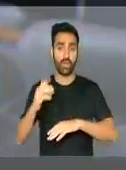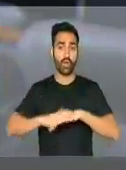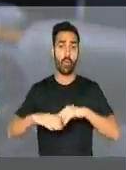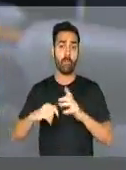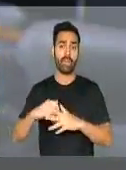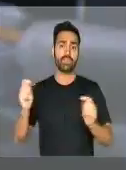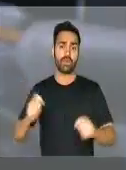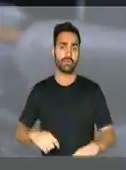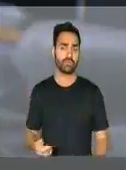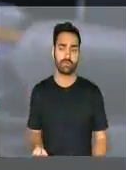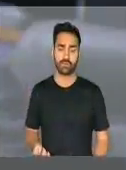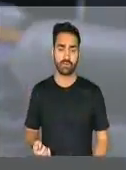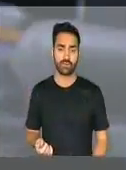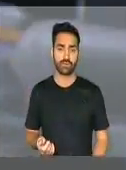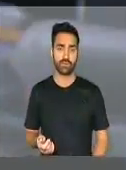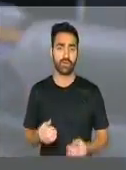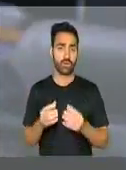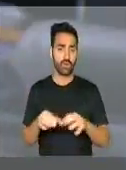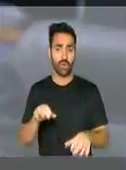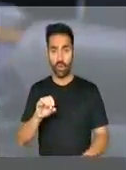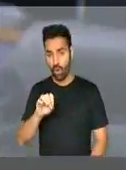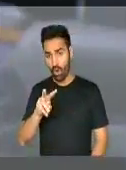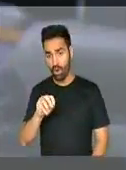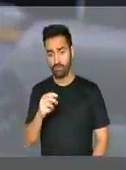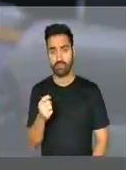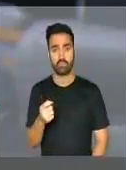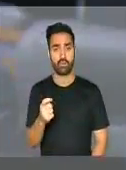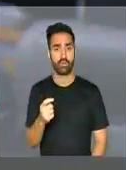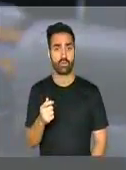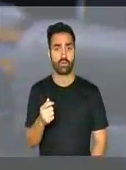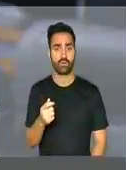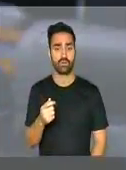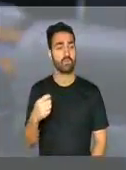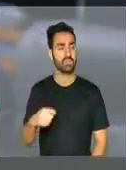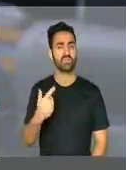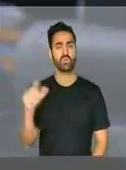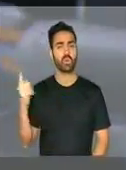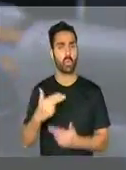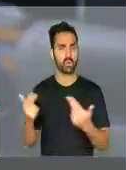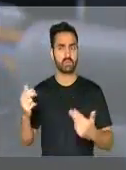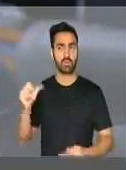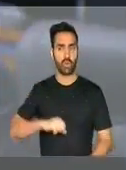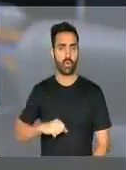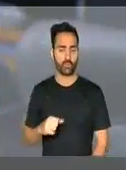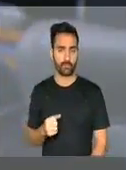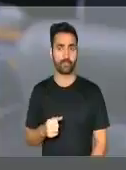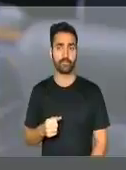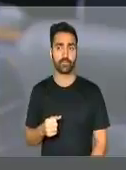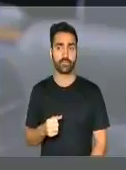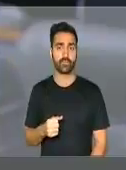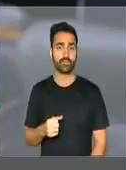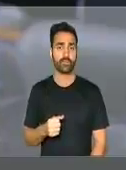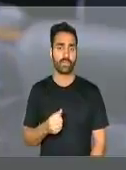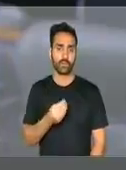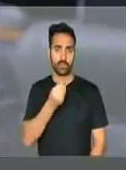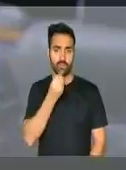que eu espero, o ovo é pouco, tem que ser alguma coisa que cheire muito mal. Né? Então pegue uma